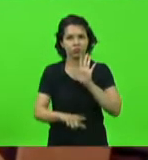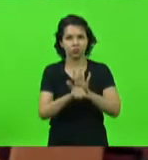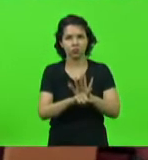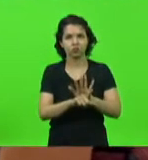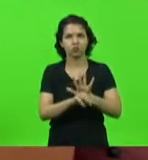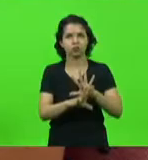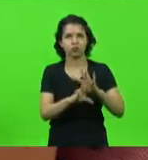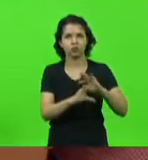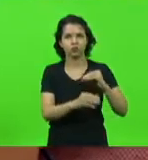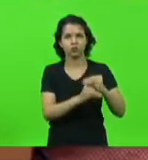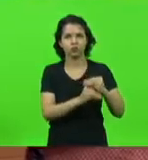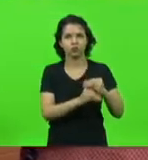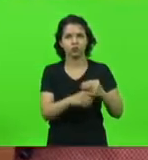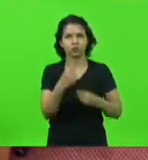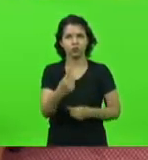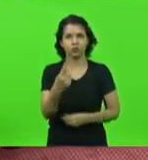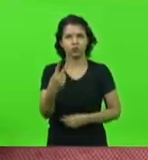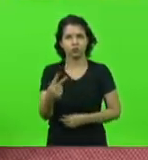complementar